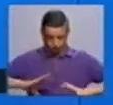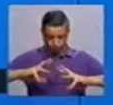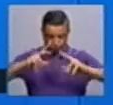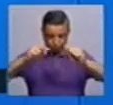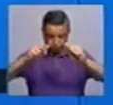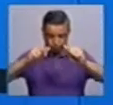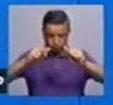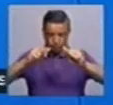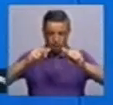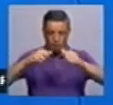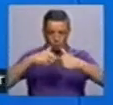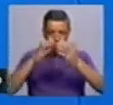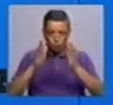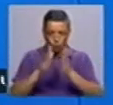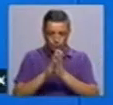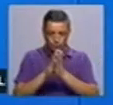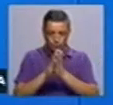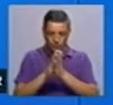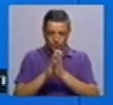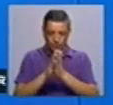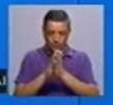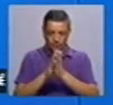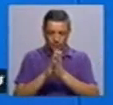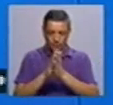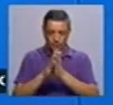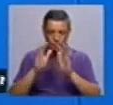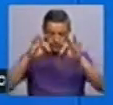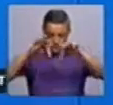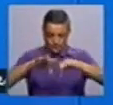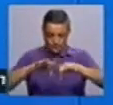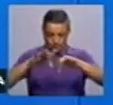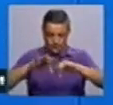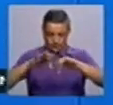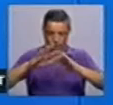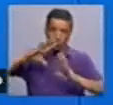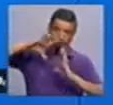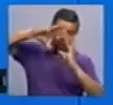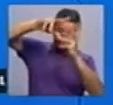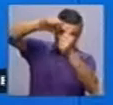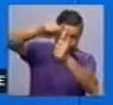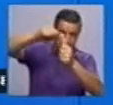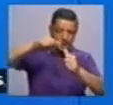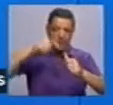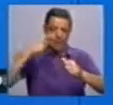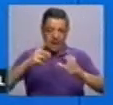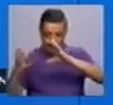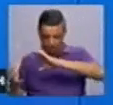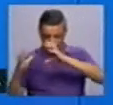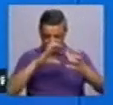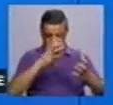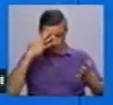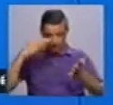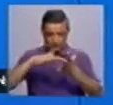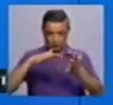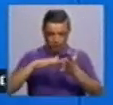a constituição e o eventual fim do próprio universo. Portanto, há aqui uma tensão dos resultados e é preciso